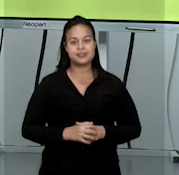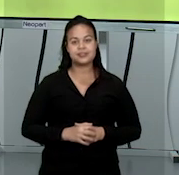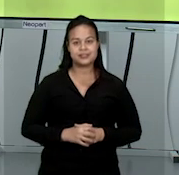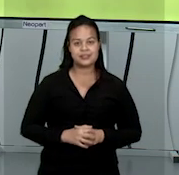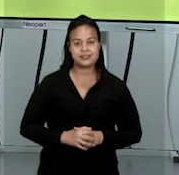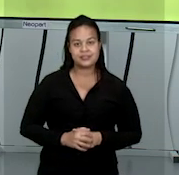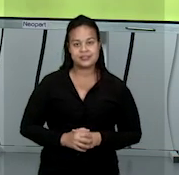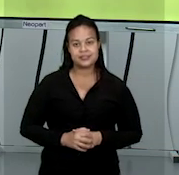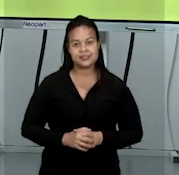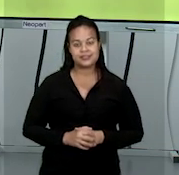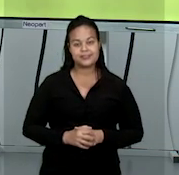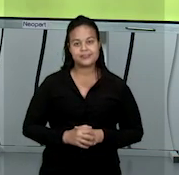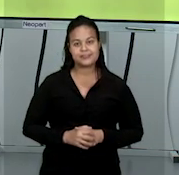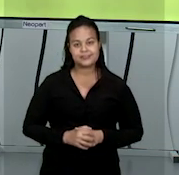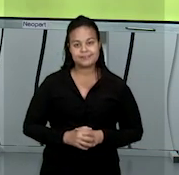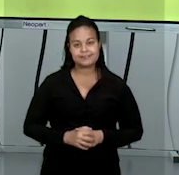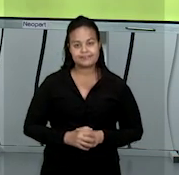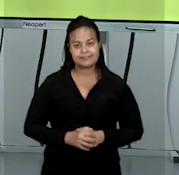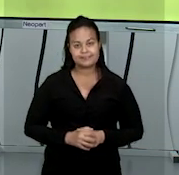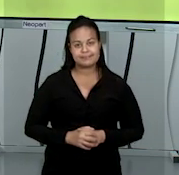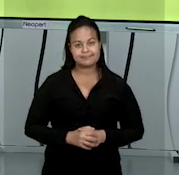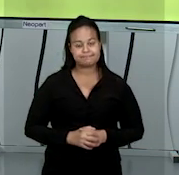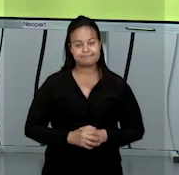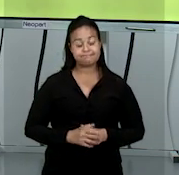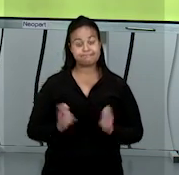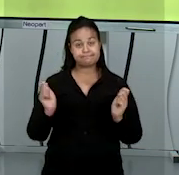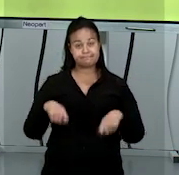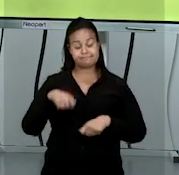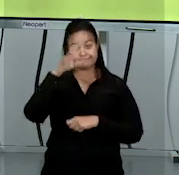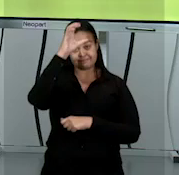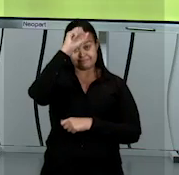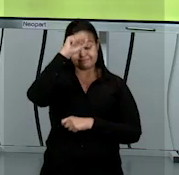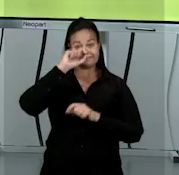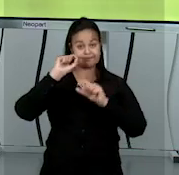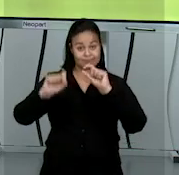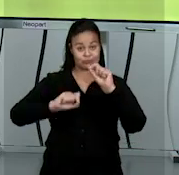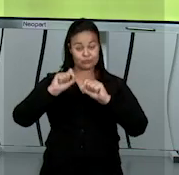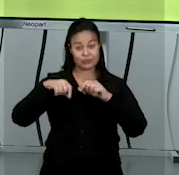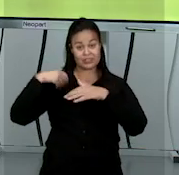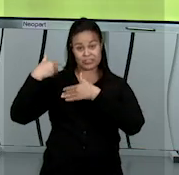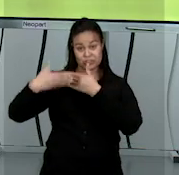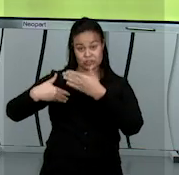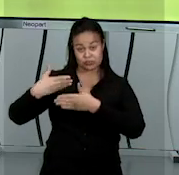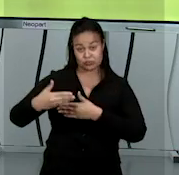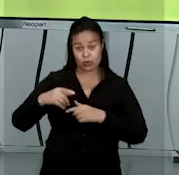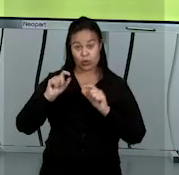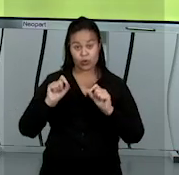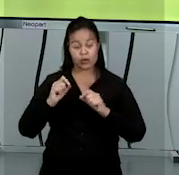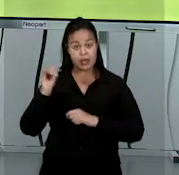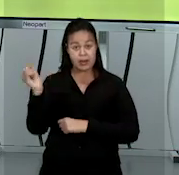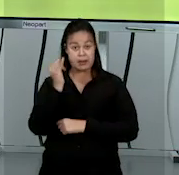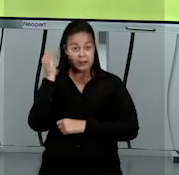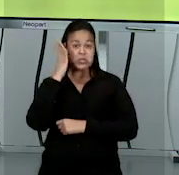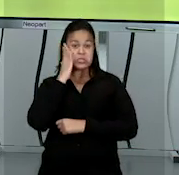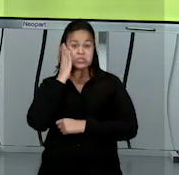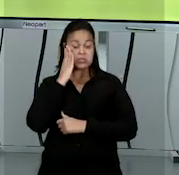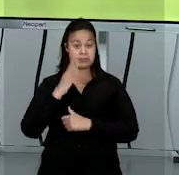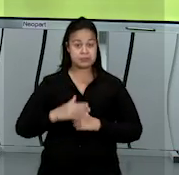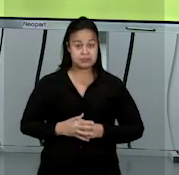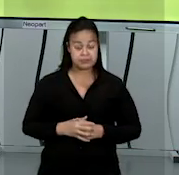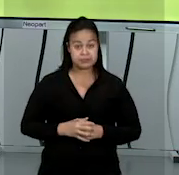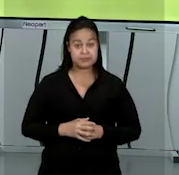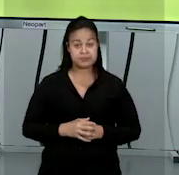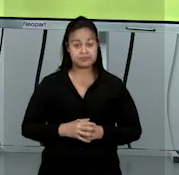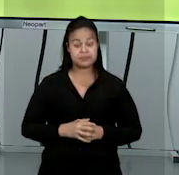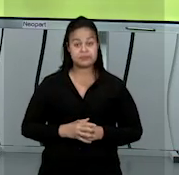E quais são as grandes habilidades que vamos desenvolver aprendendo sobre isso? Que é importante saber, porque nós vamos ver